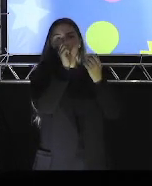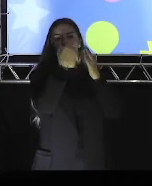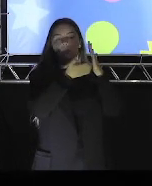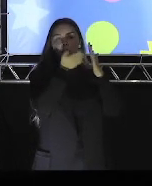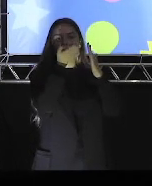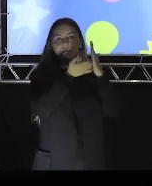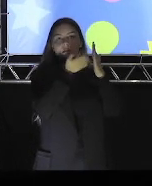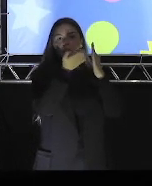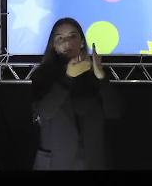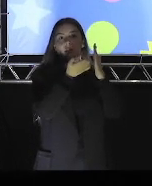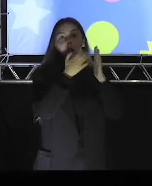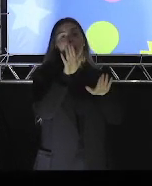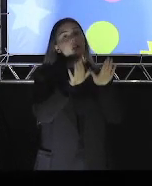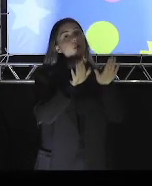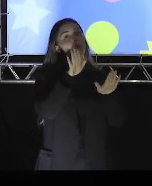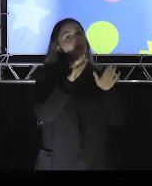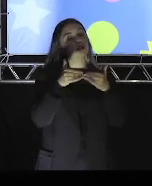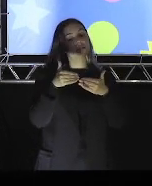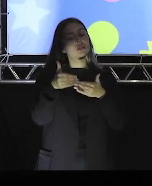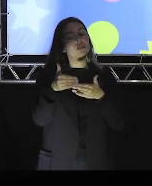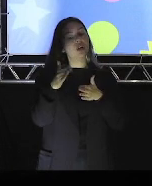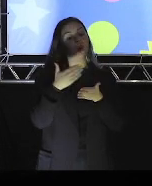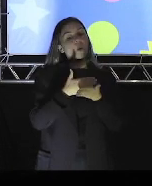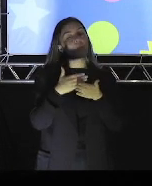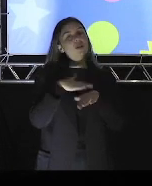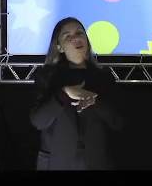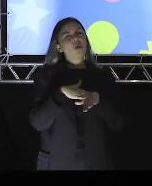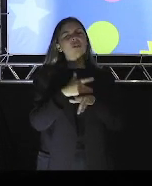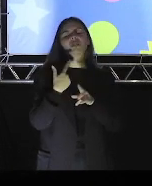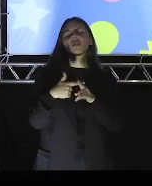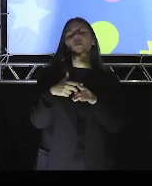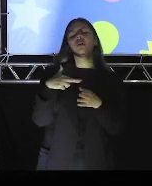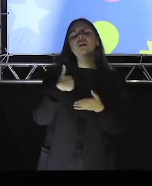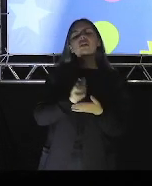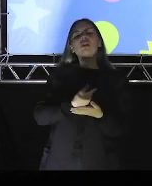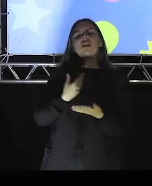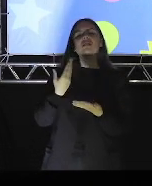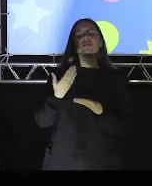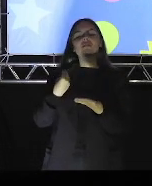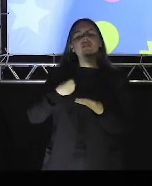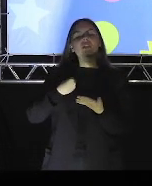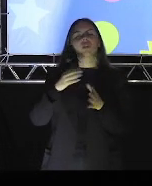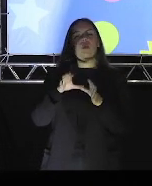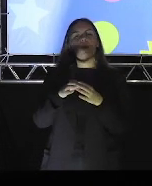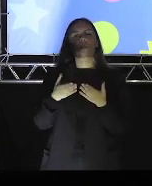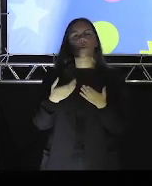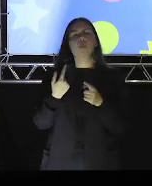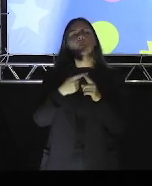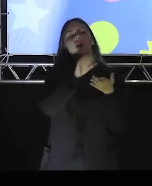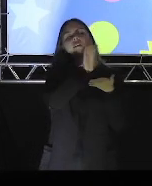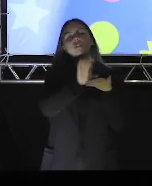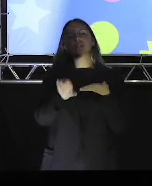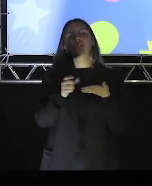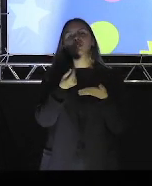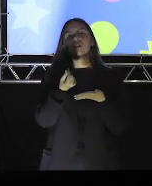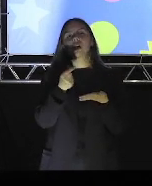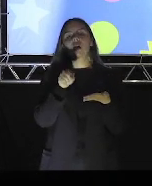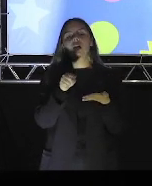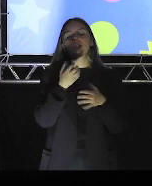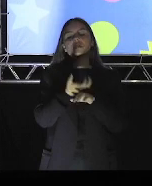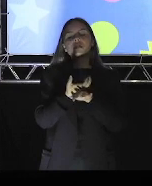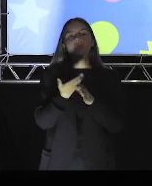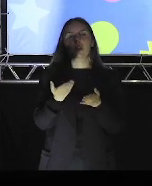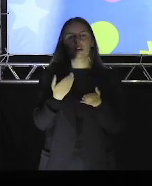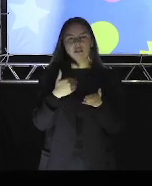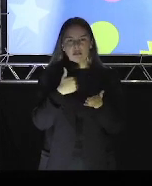organização, daqui a pouco pode chegar uma conversa de por que a gente está com esse capítulo aqui? Por que a gente está investindo dinheiro nessa disciplina?